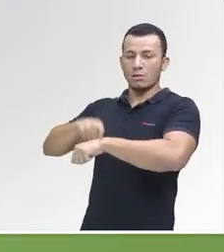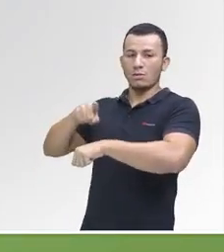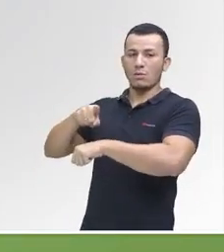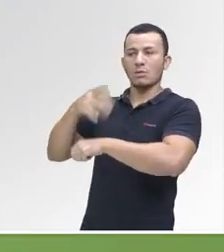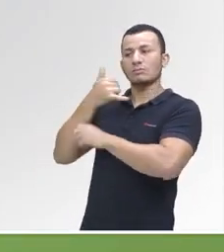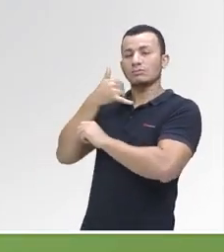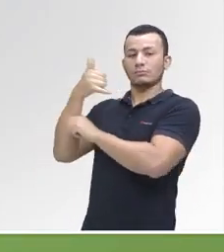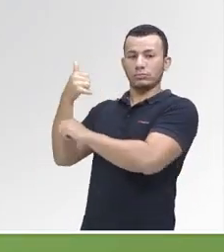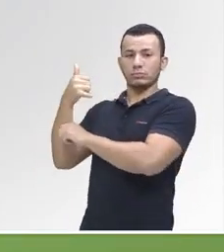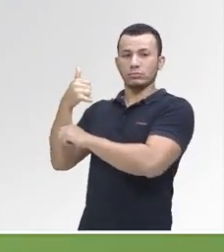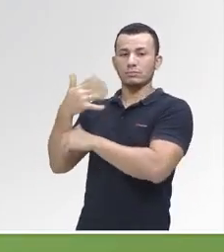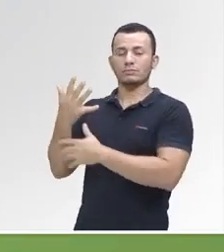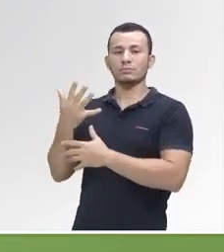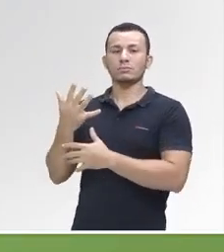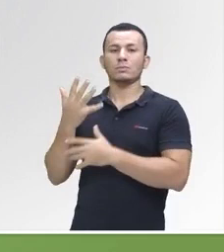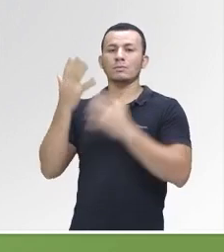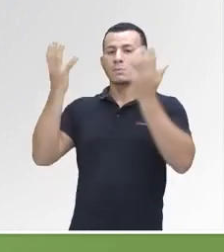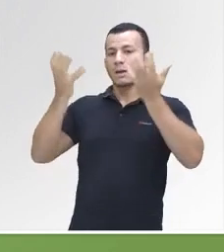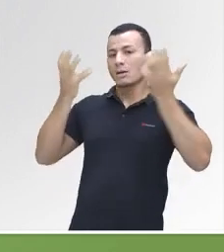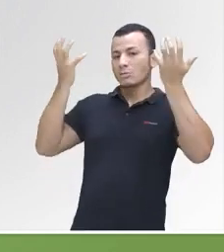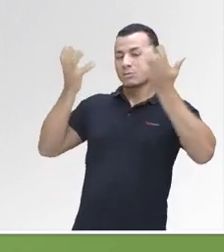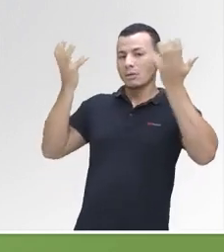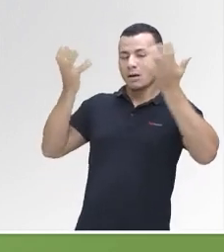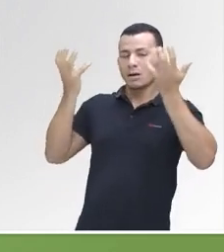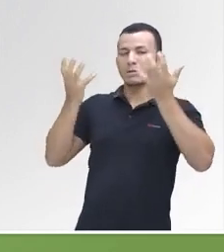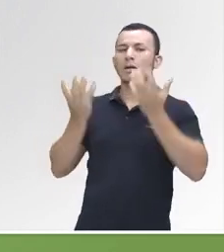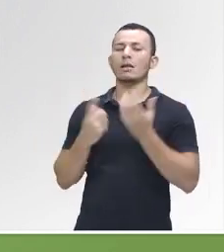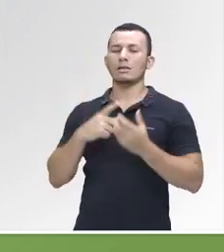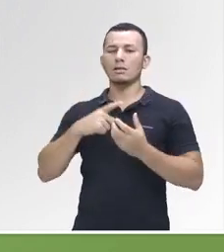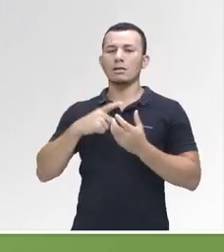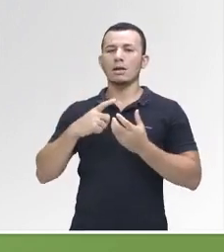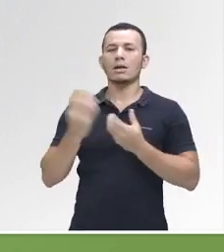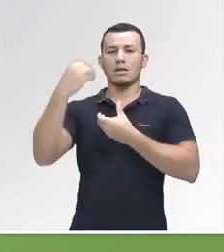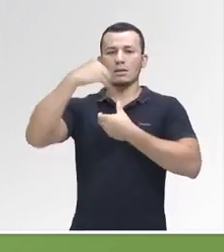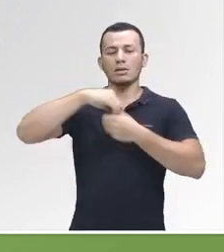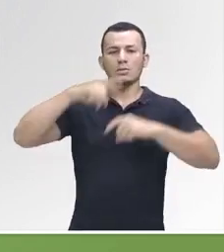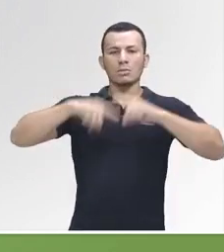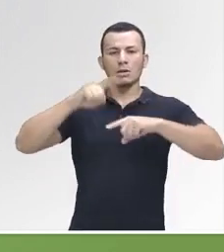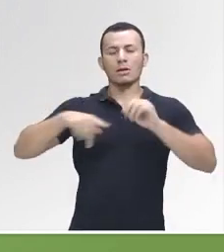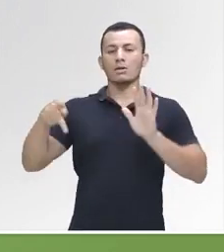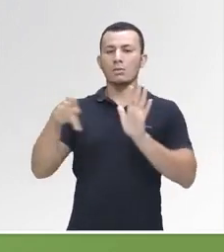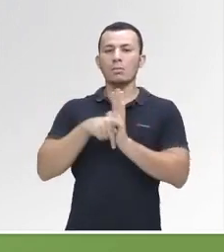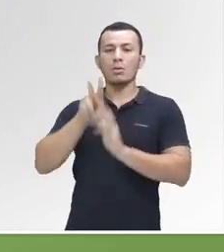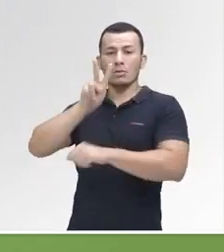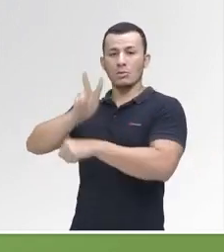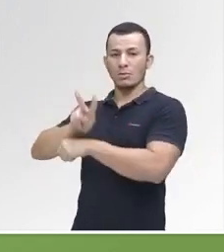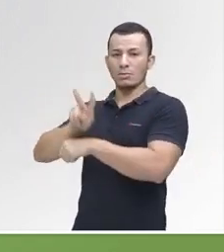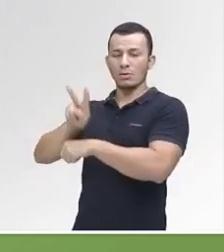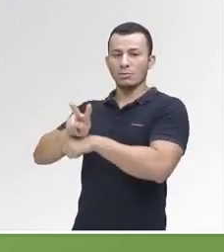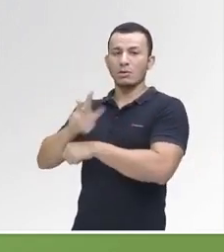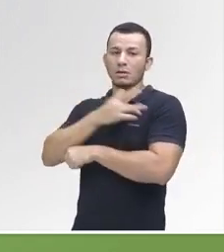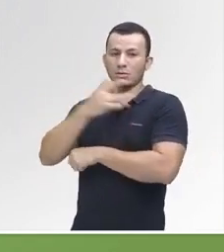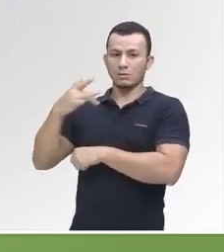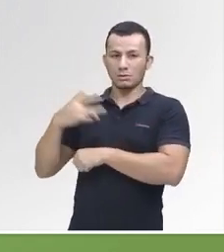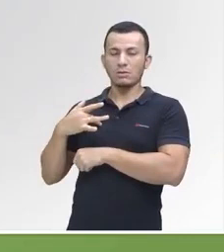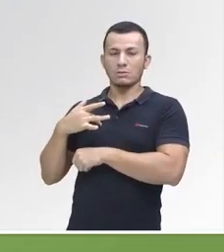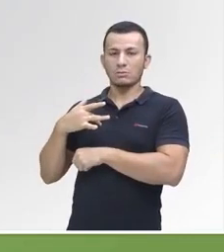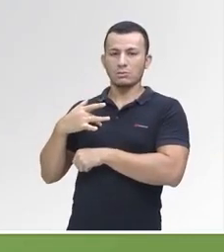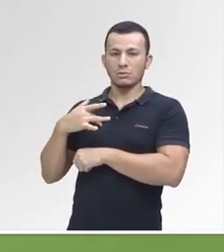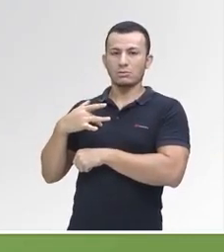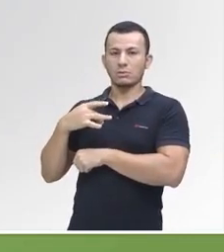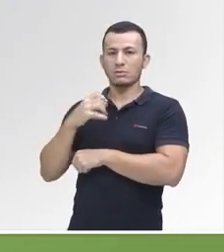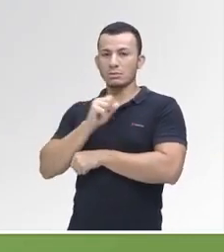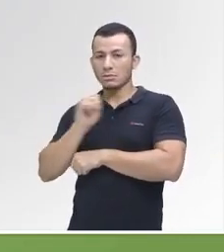saúde contam com o apoio das ambulâncias, que possuem todos os itens necessários para socorrer o paciente em